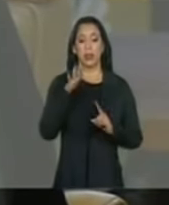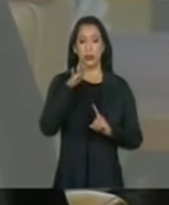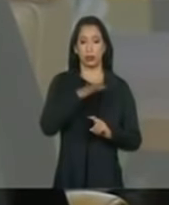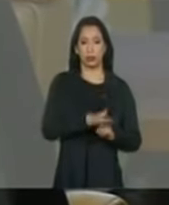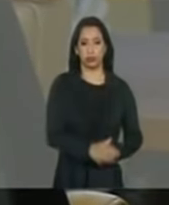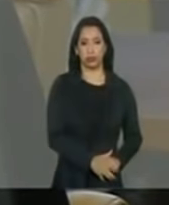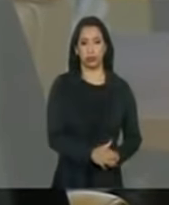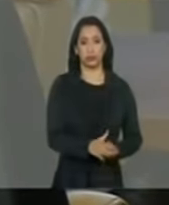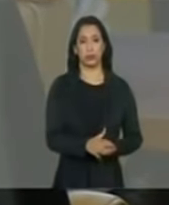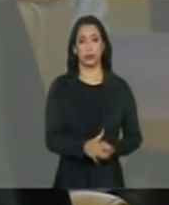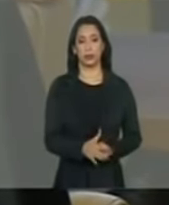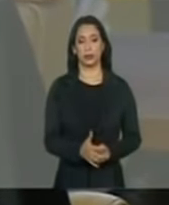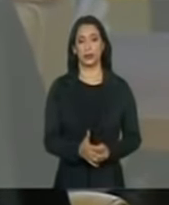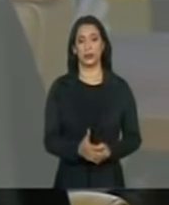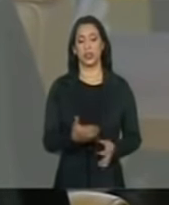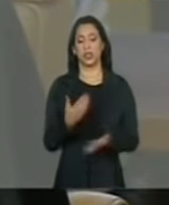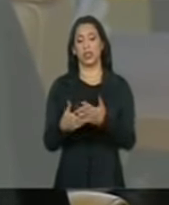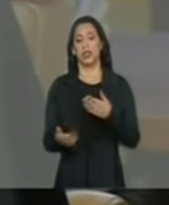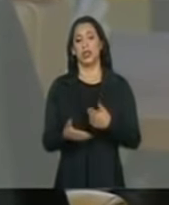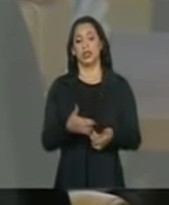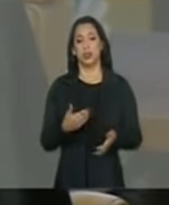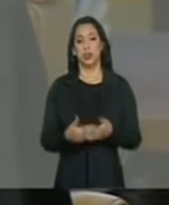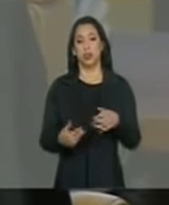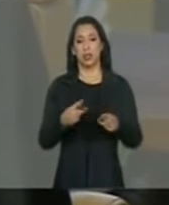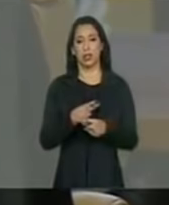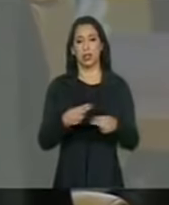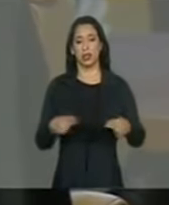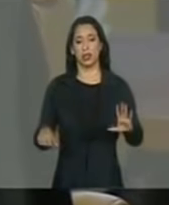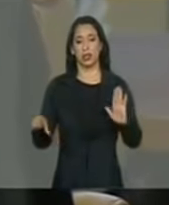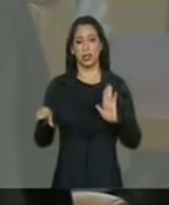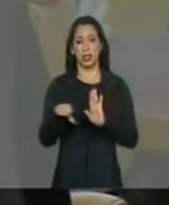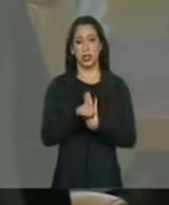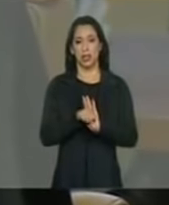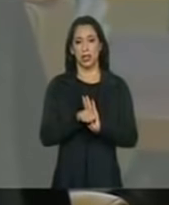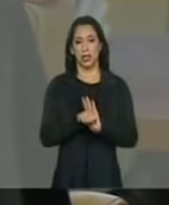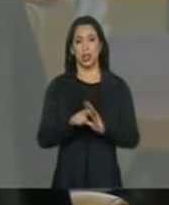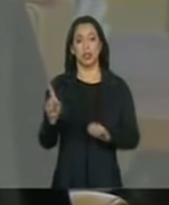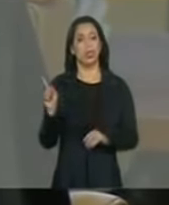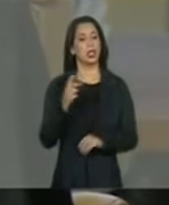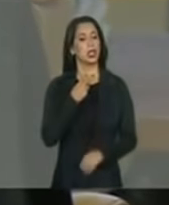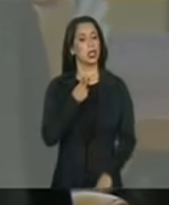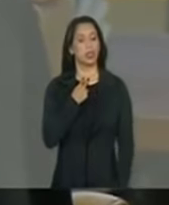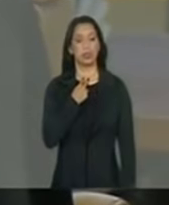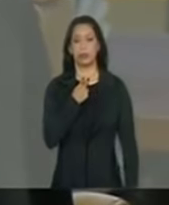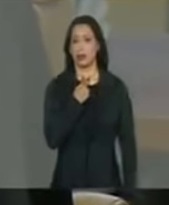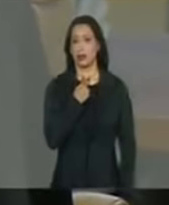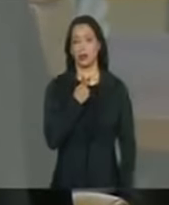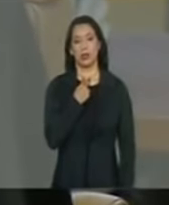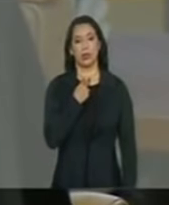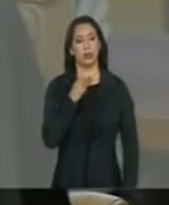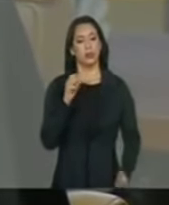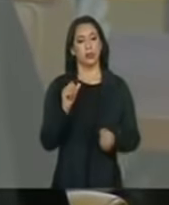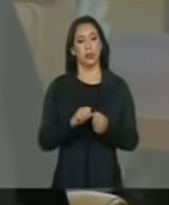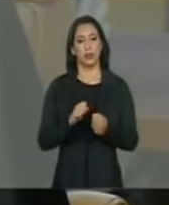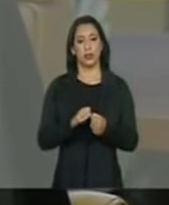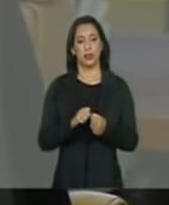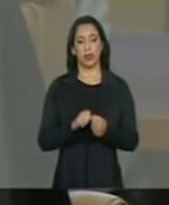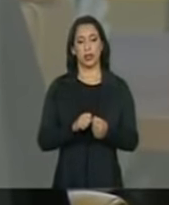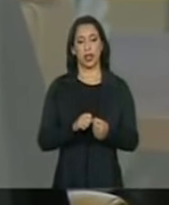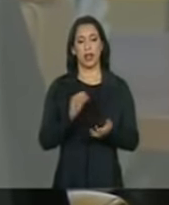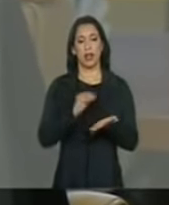a repressão a qualquer modalidade de crime não pode efetivar se com desrespeito